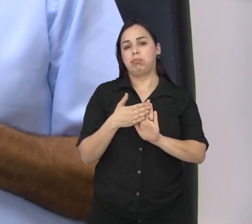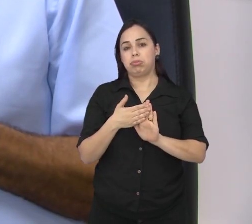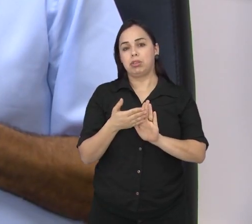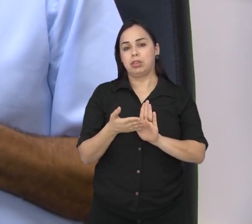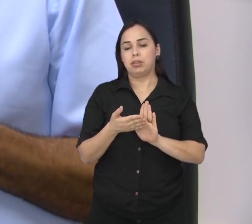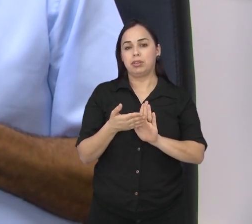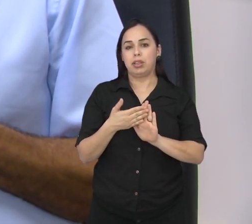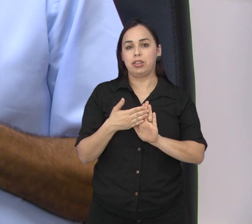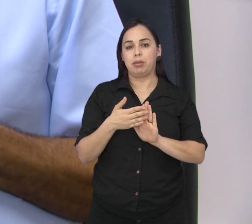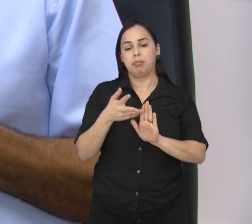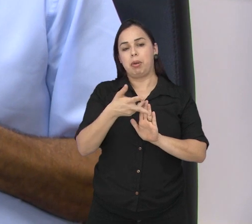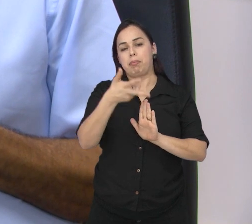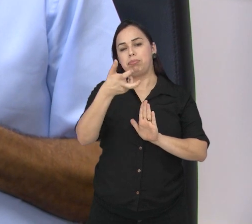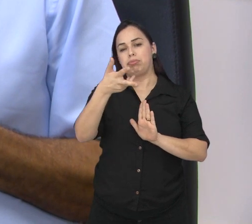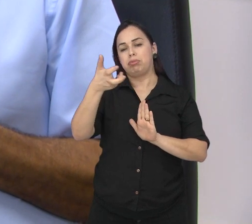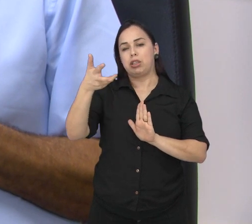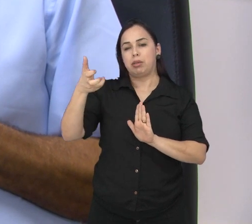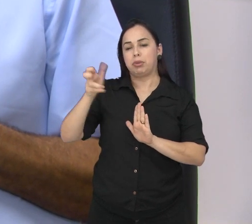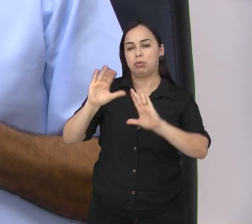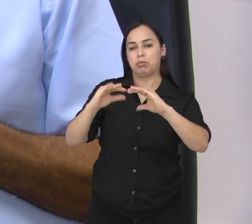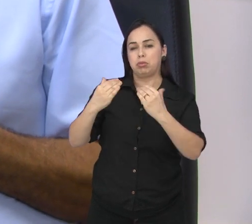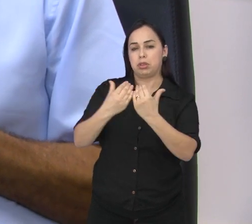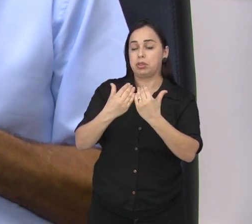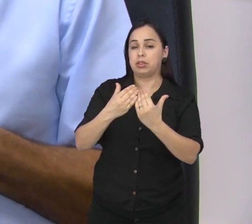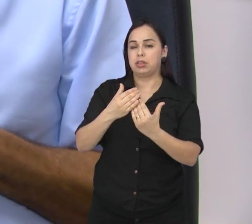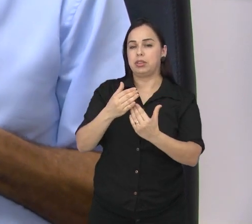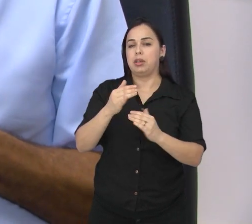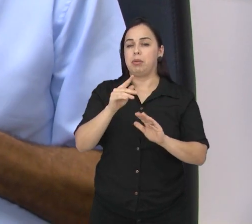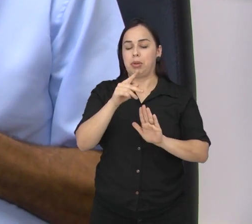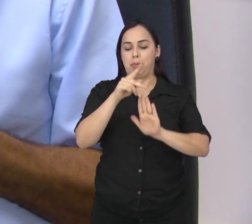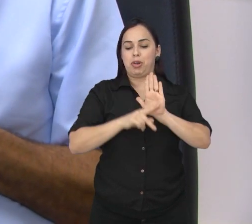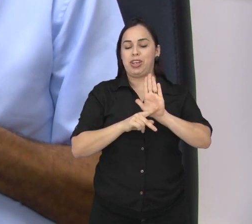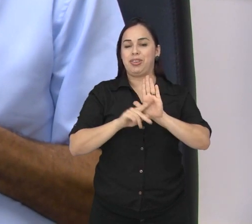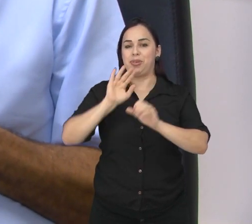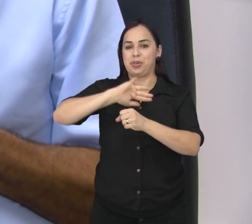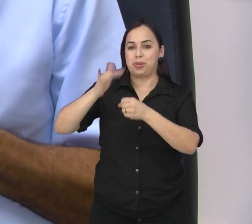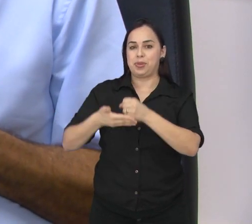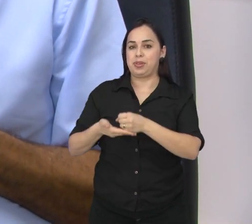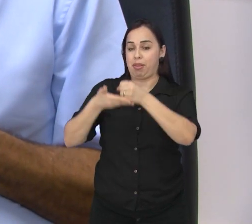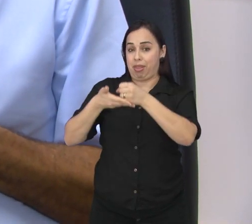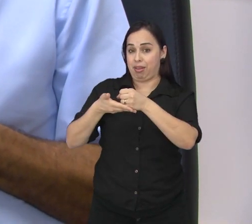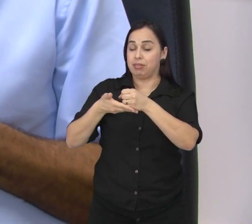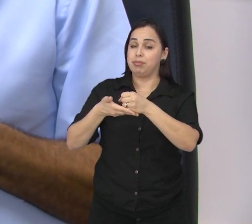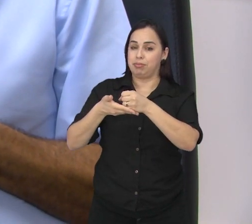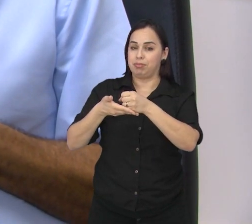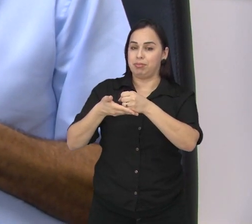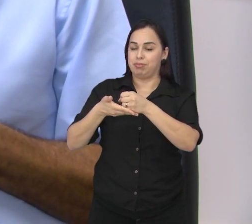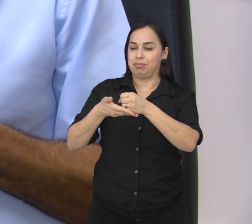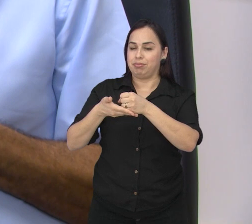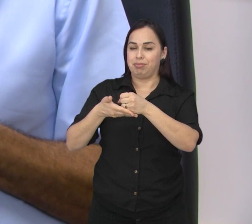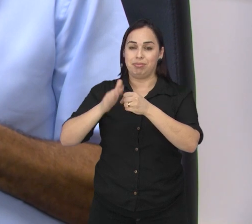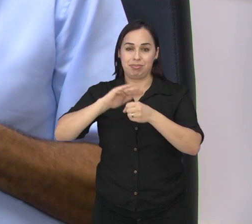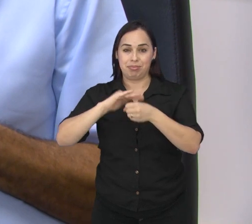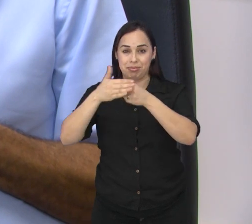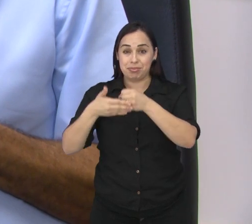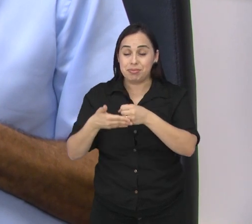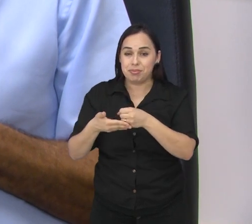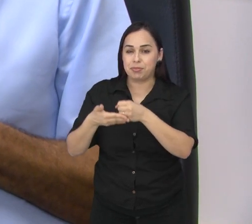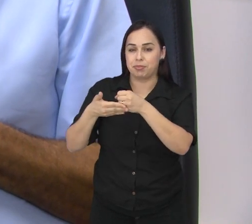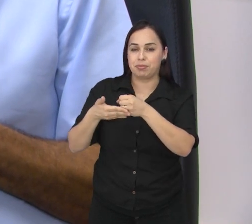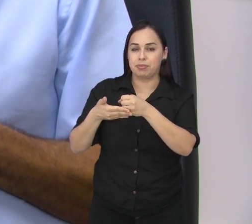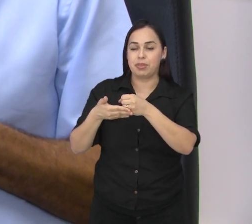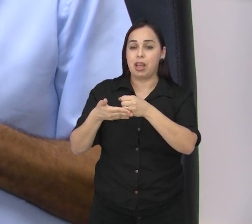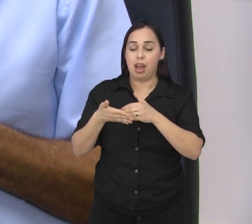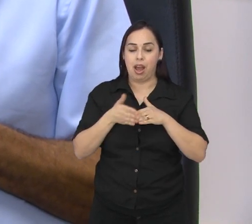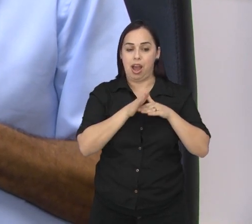A proposta surgiu vendo a comunidade, né? Porque o projeto sustentável, ele, além